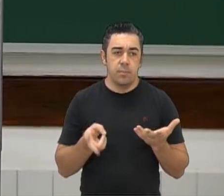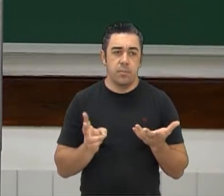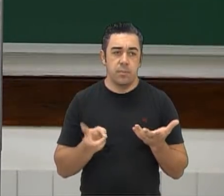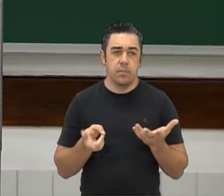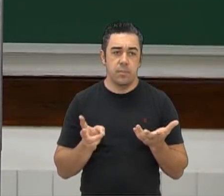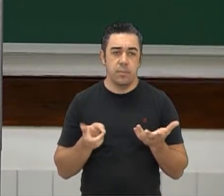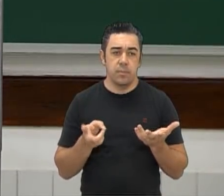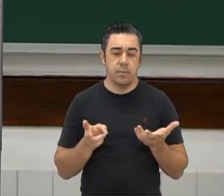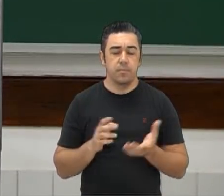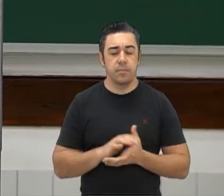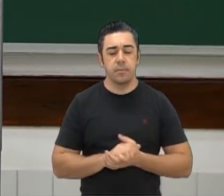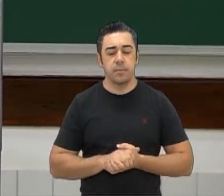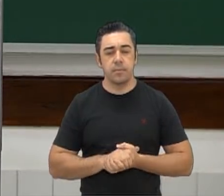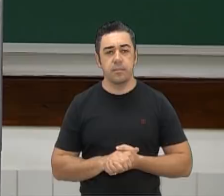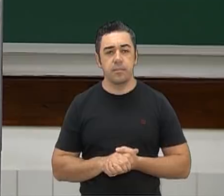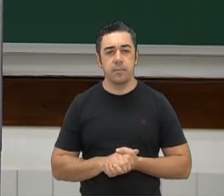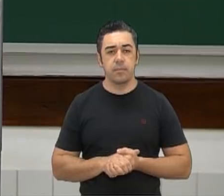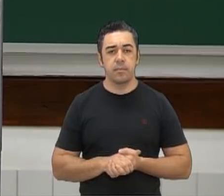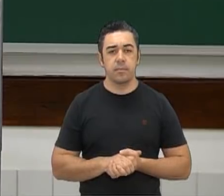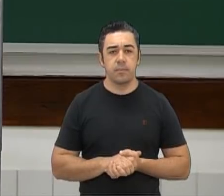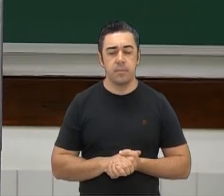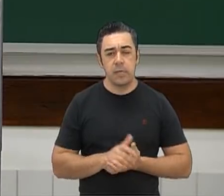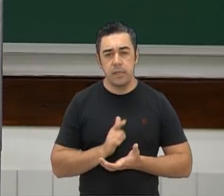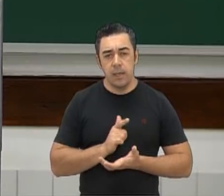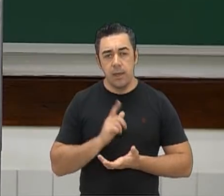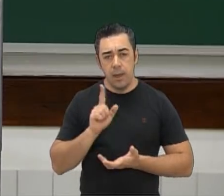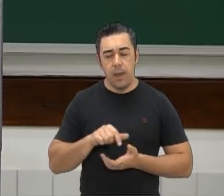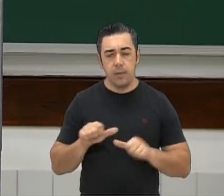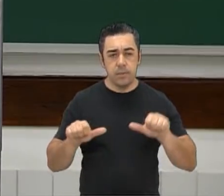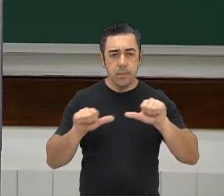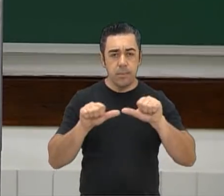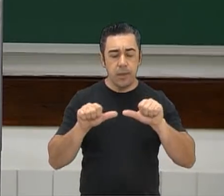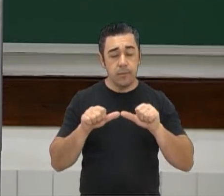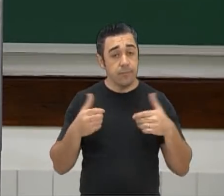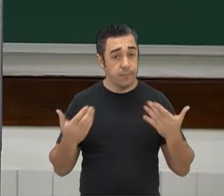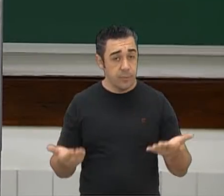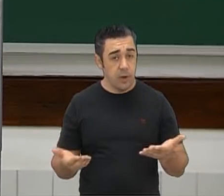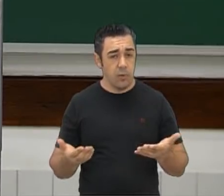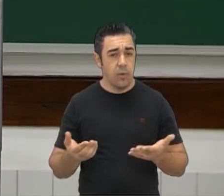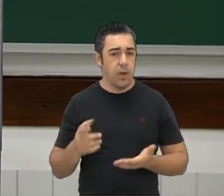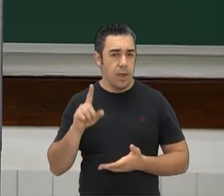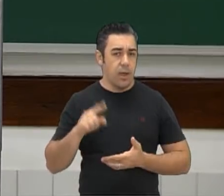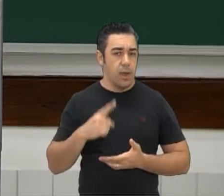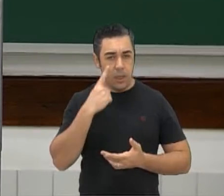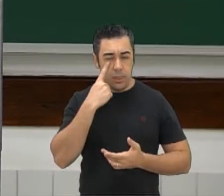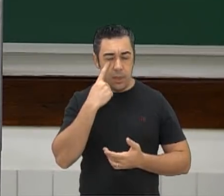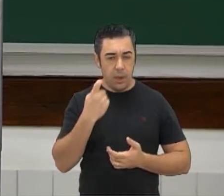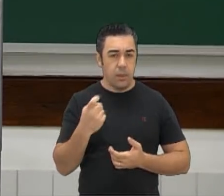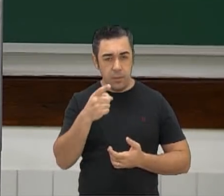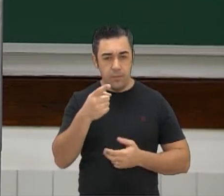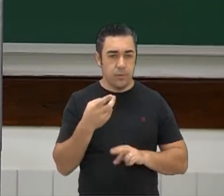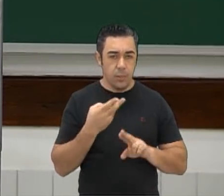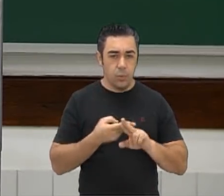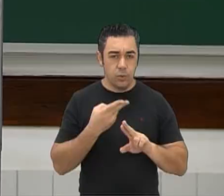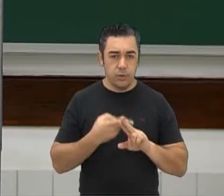essa figura ficou proporcional, ela ficou simétrica. Então, uma ferramenta bem interessante para que vocês possam estar